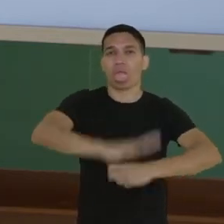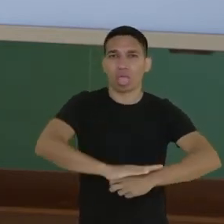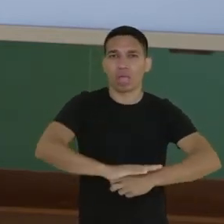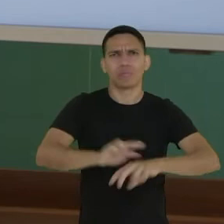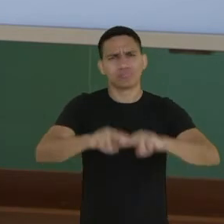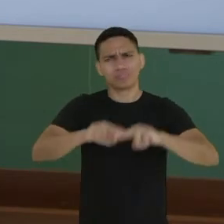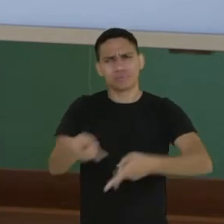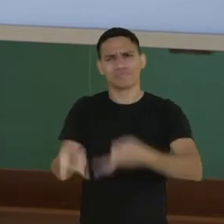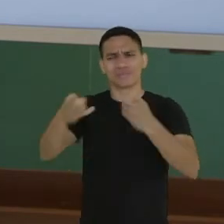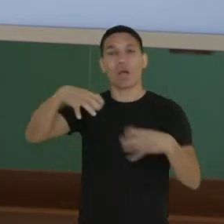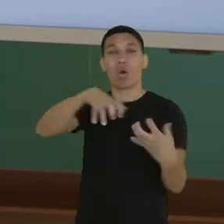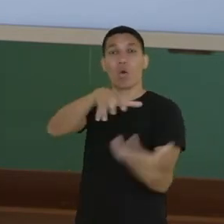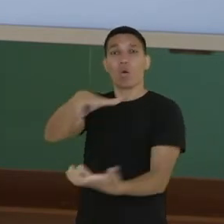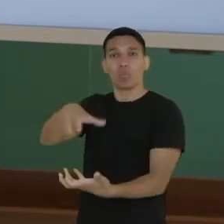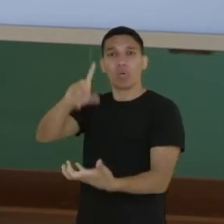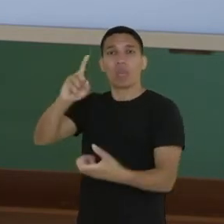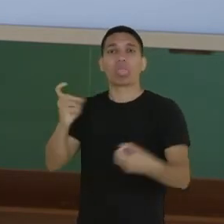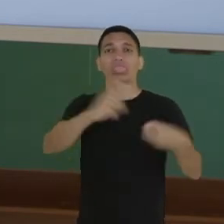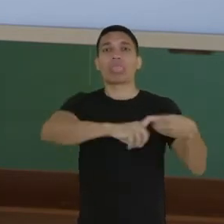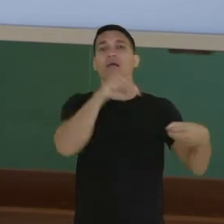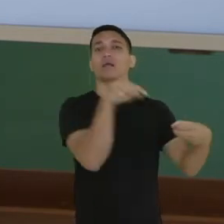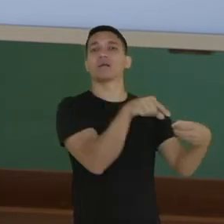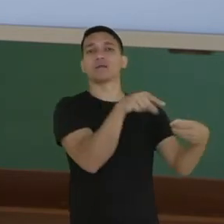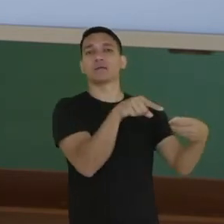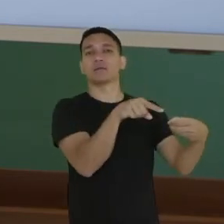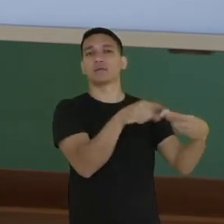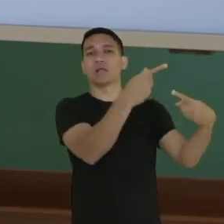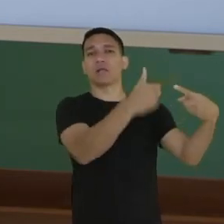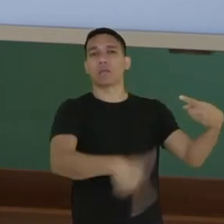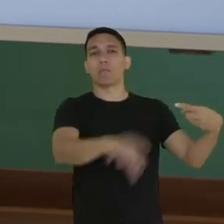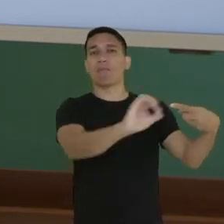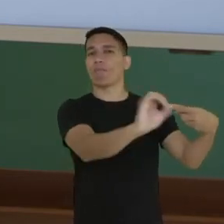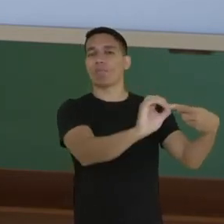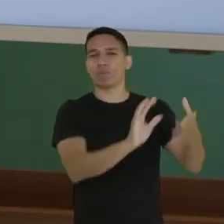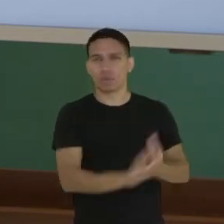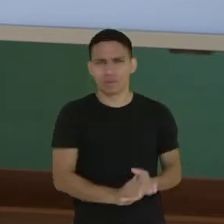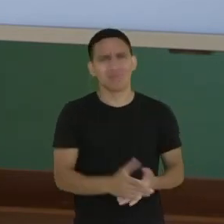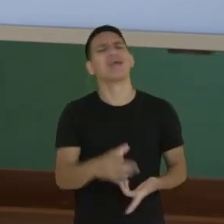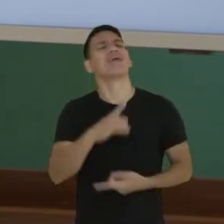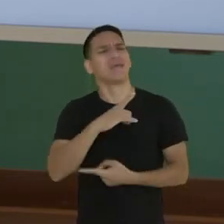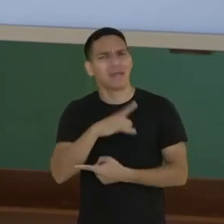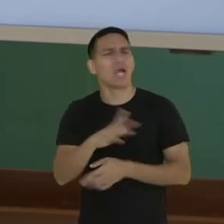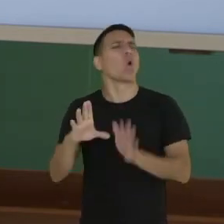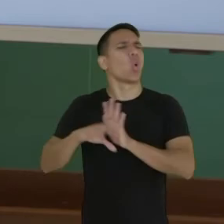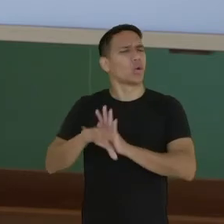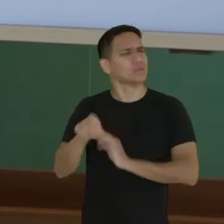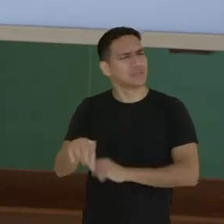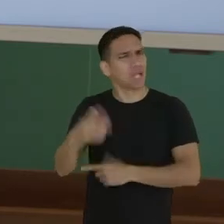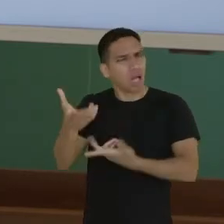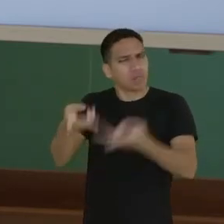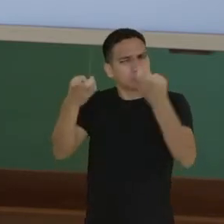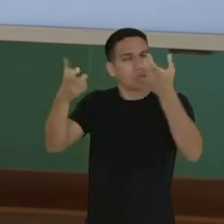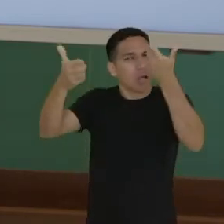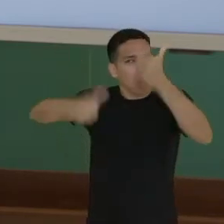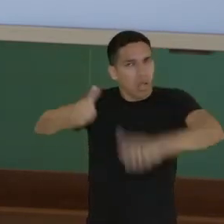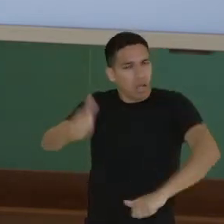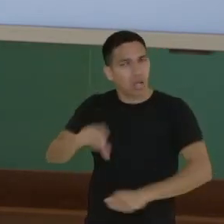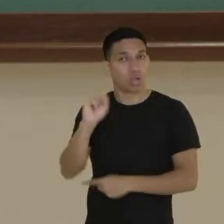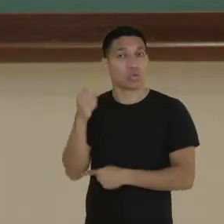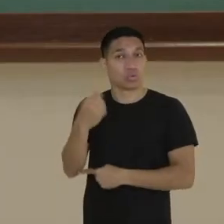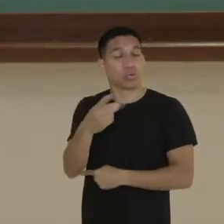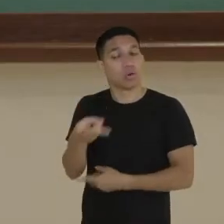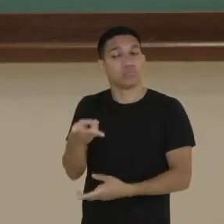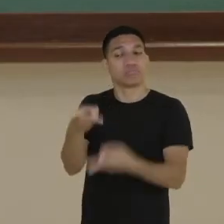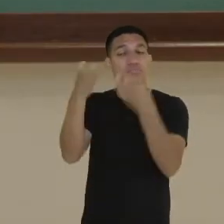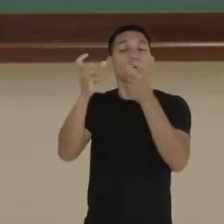dependente praticamente de recursos não renováveis. Tem um conceito para isso, né? Vamos analisar. Nós temos lá, por exemplo, a